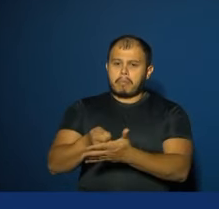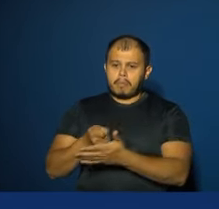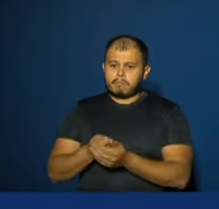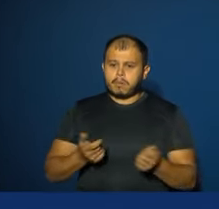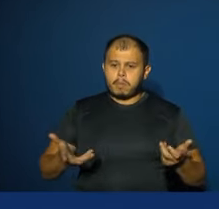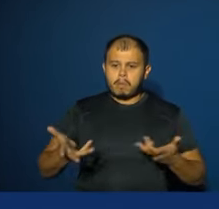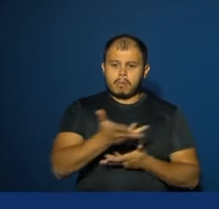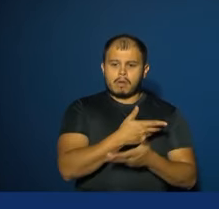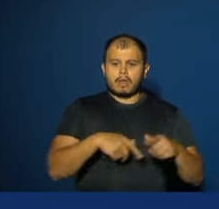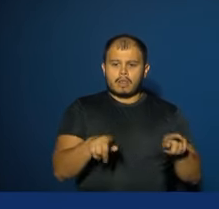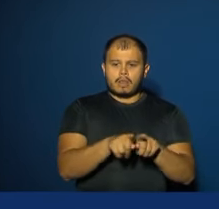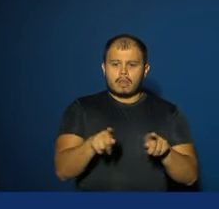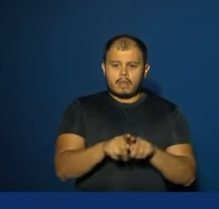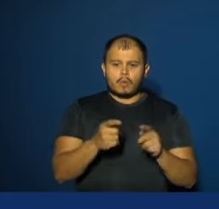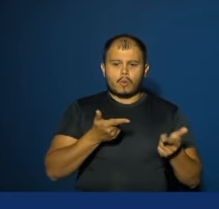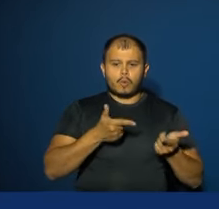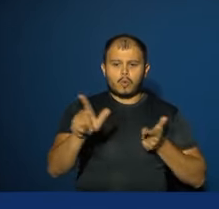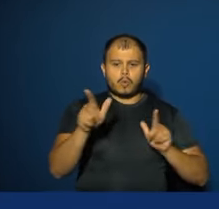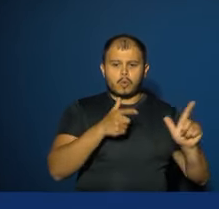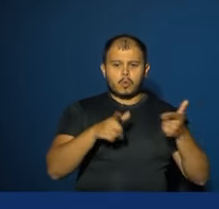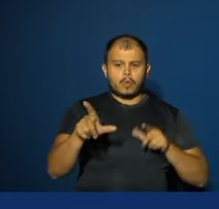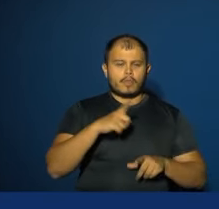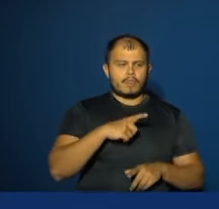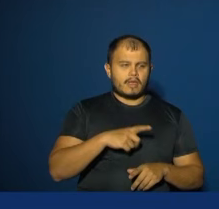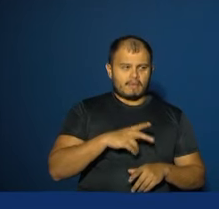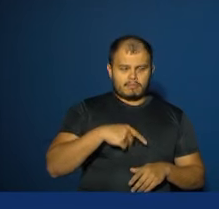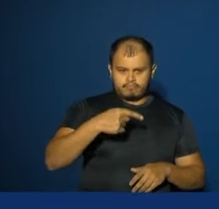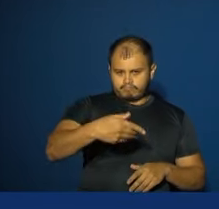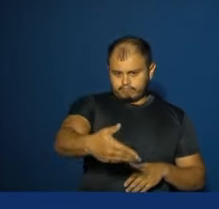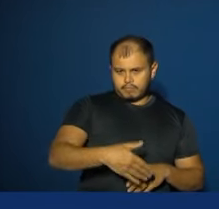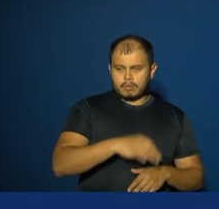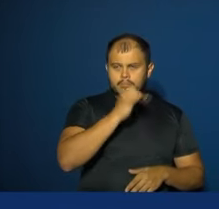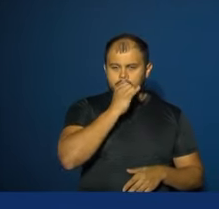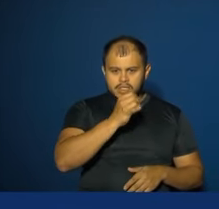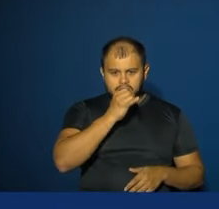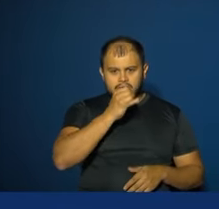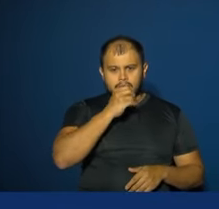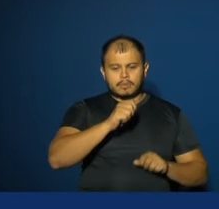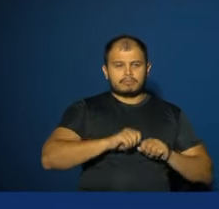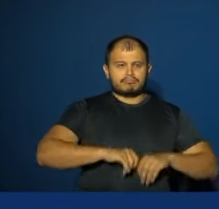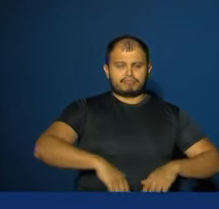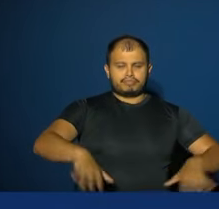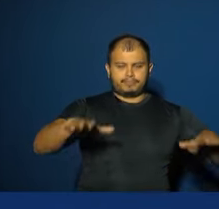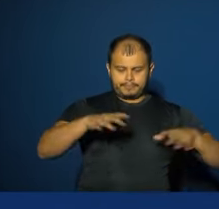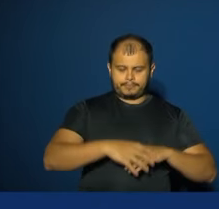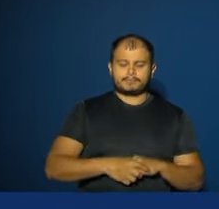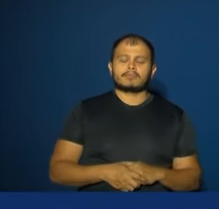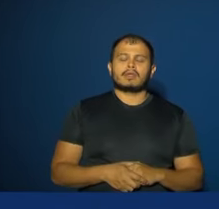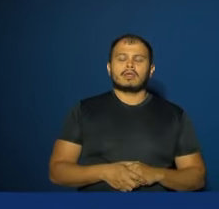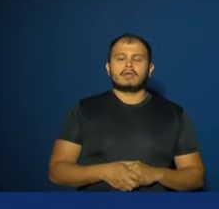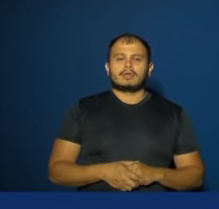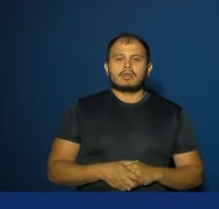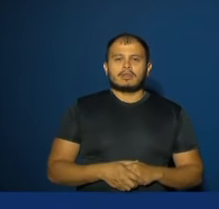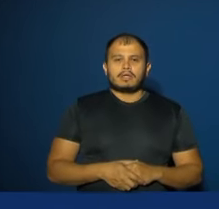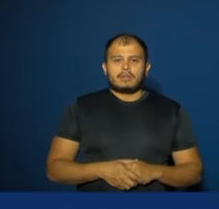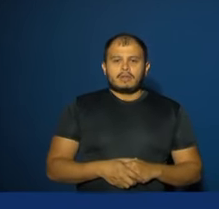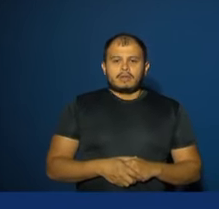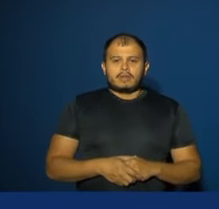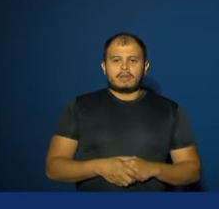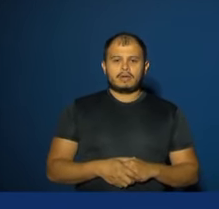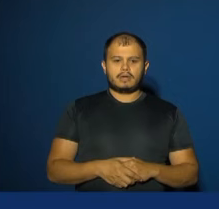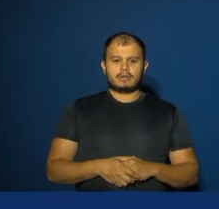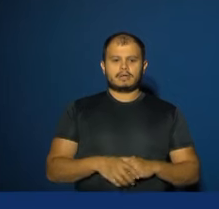e outros subsídios que vieram depois, como, por exemplo, a geração distribuída. E aí nós nos deparamos com